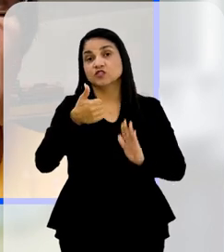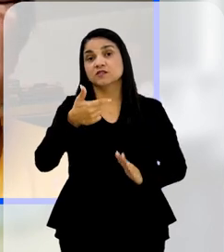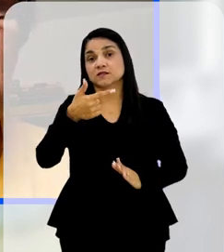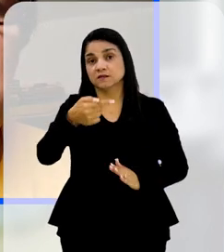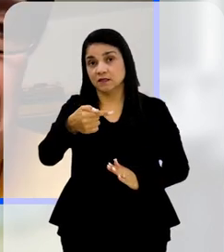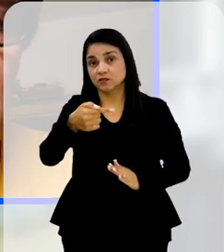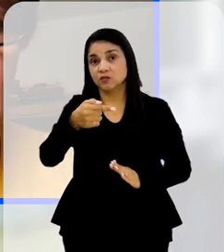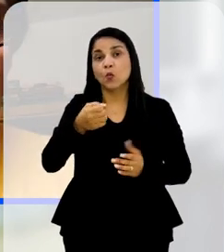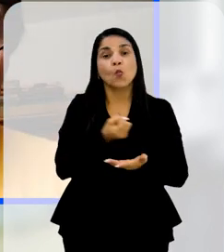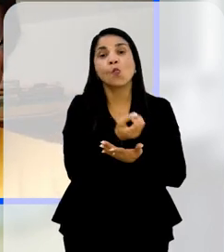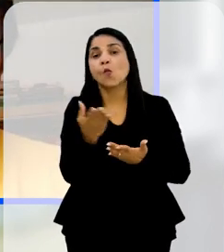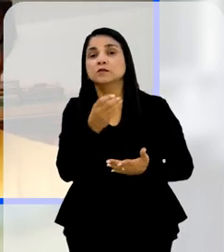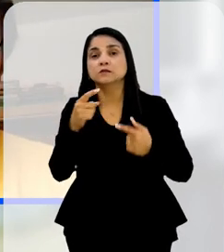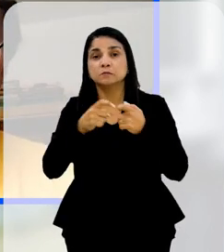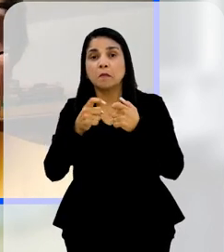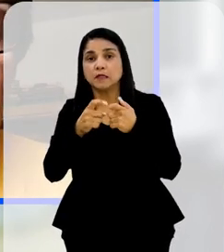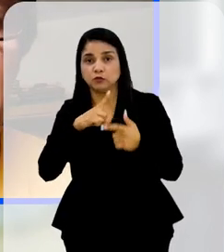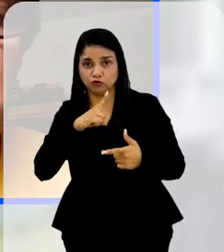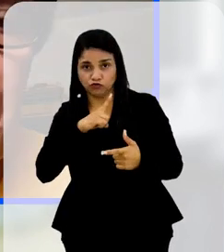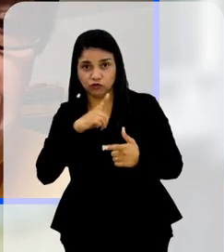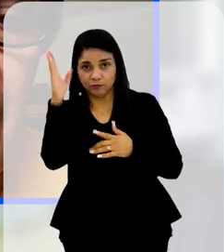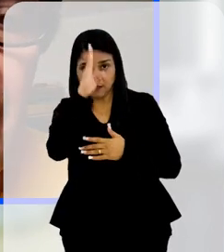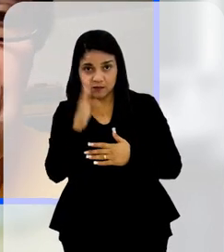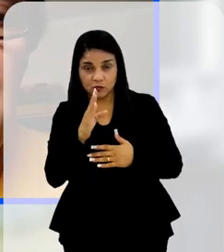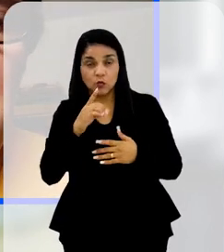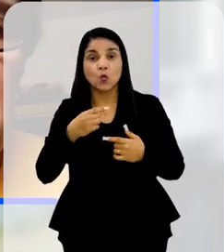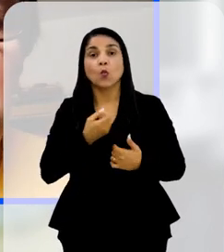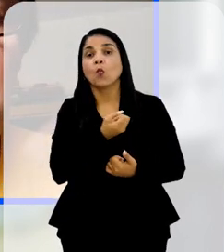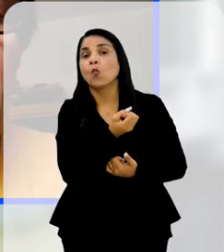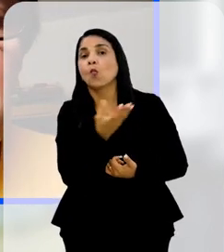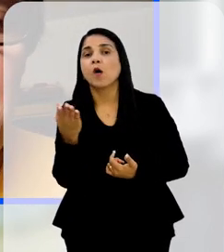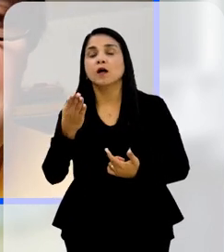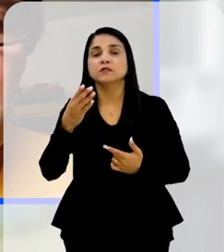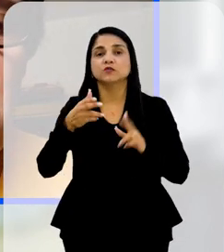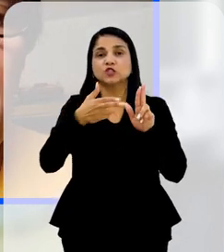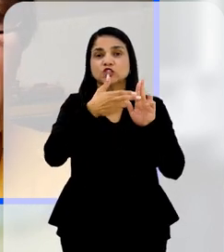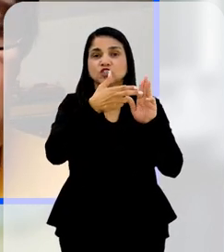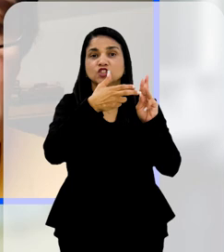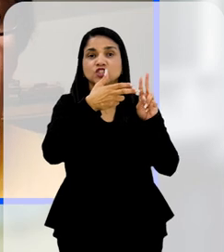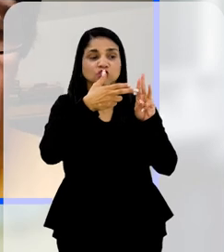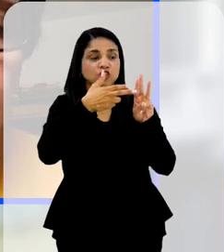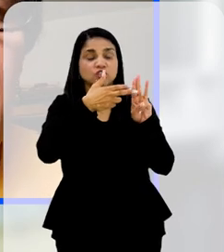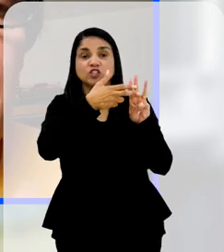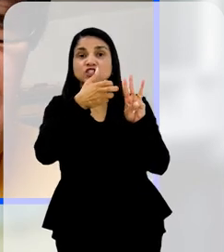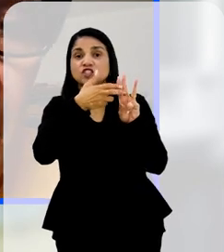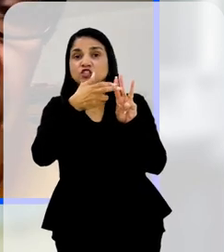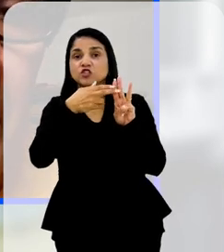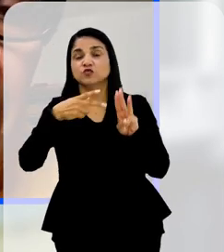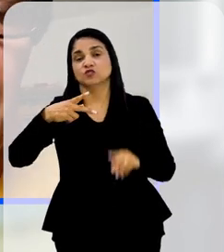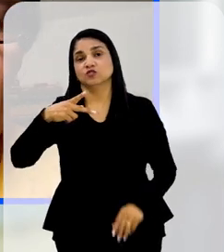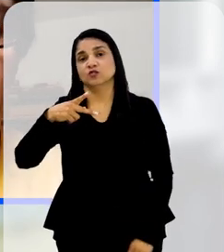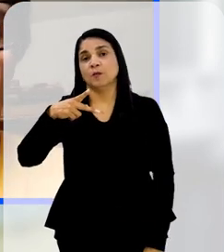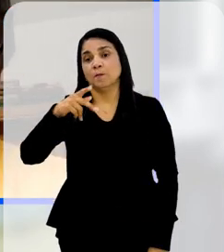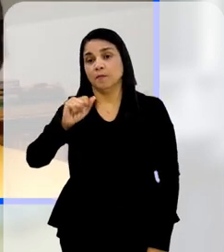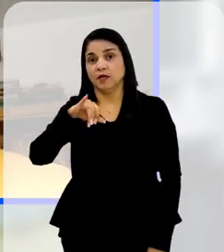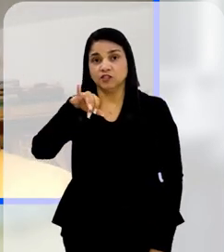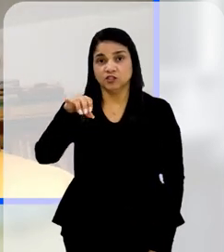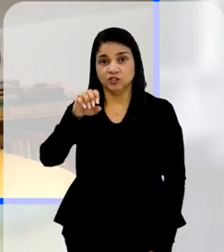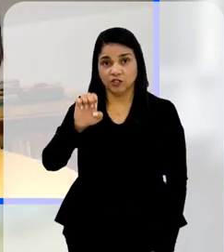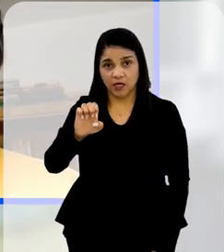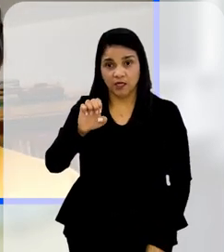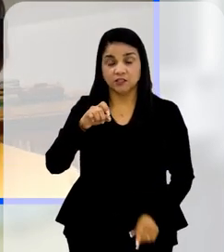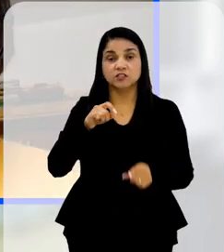XVII? Quantos médicos tinham no Brasil? Quantos pajés, quantos feiticeiros, xamãs entraram em campo para